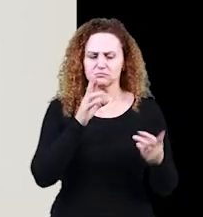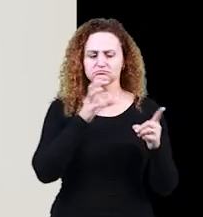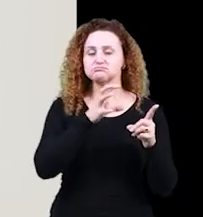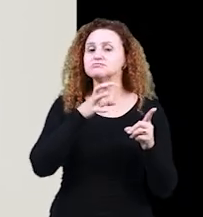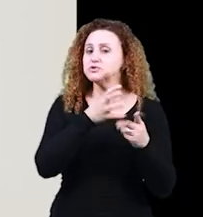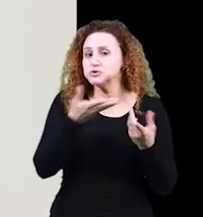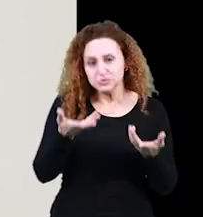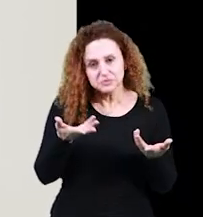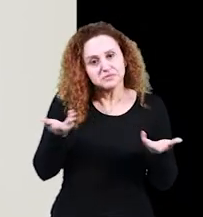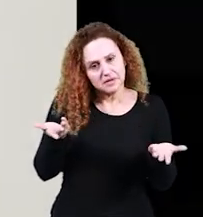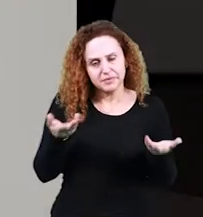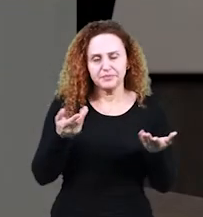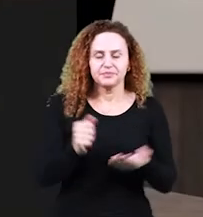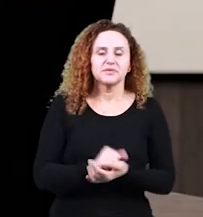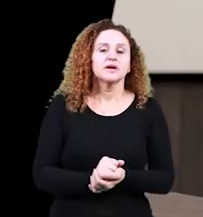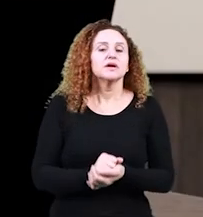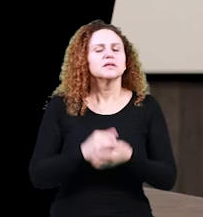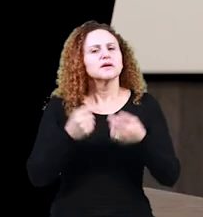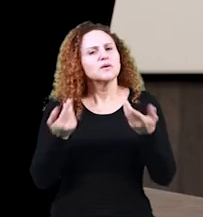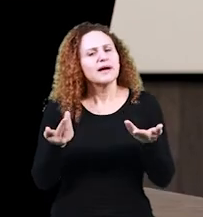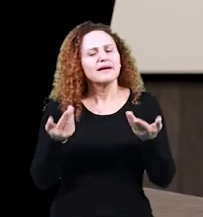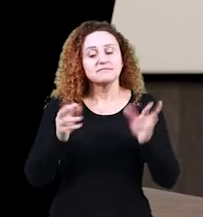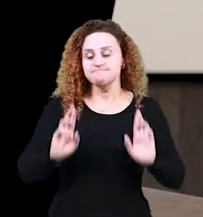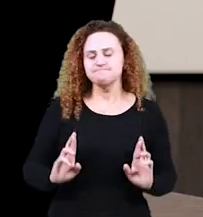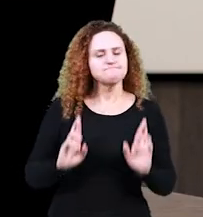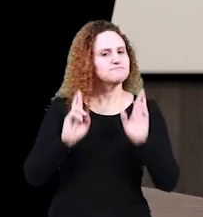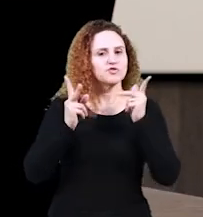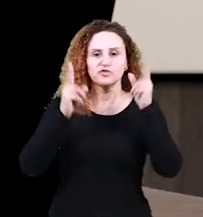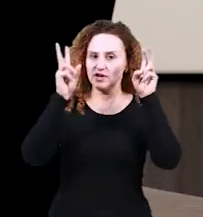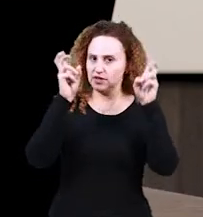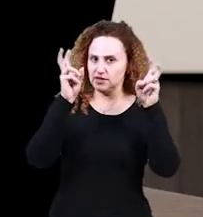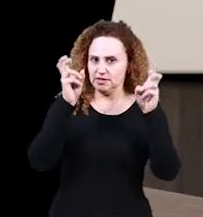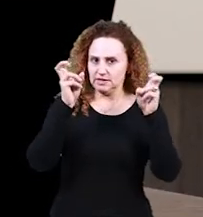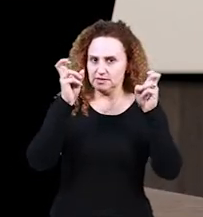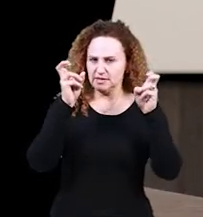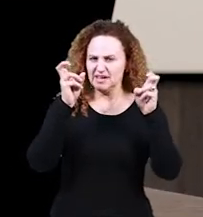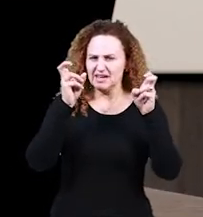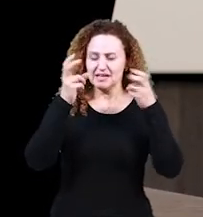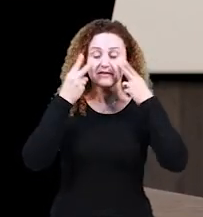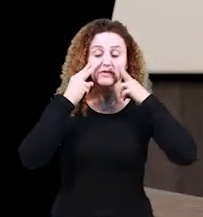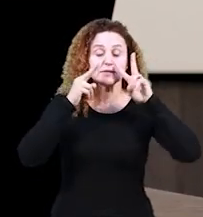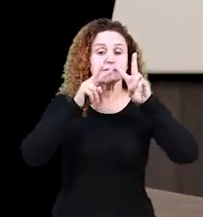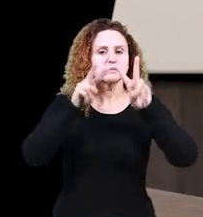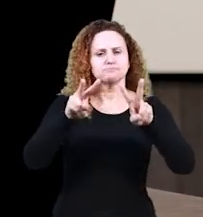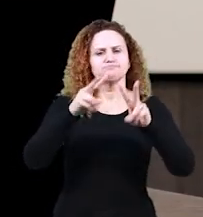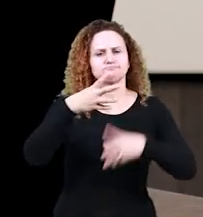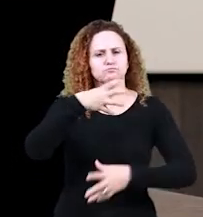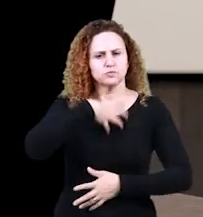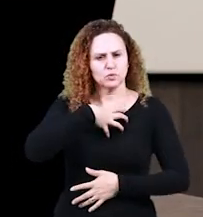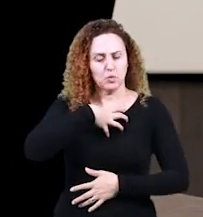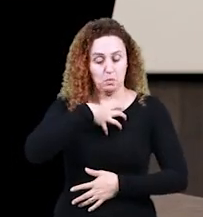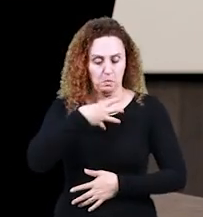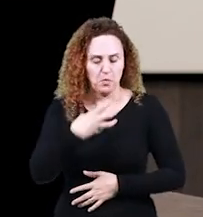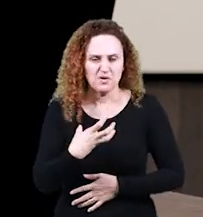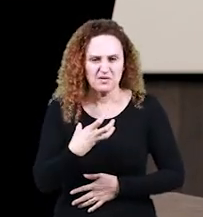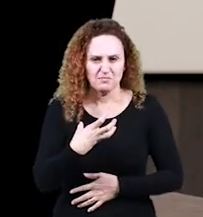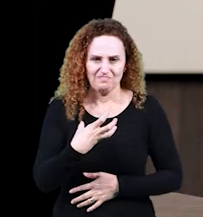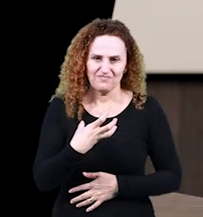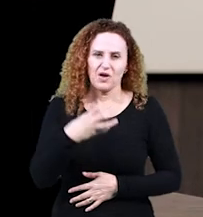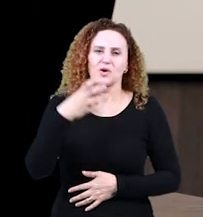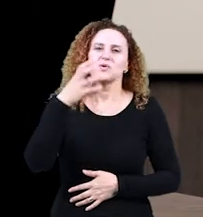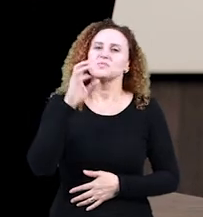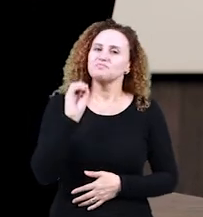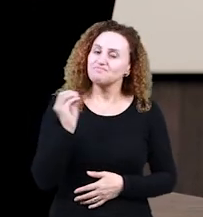estímulos recebidos a interação social então como eu falei na outra aula essa visão comportamentalista da linguagem o